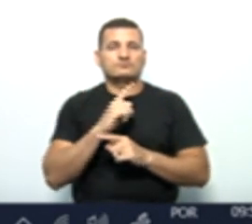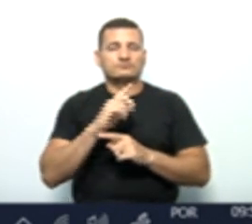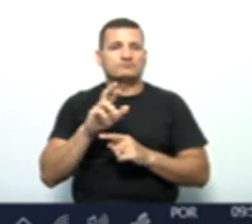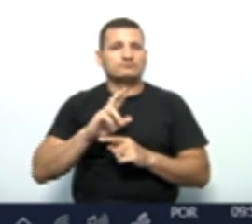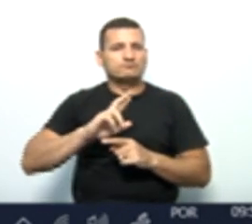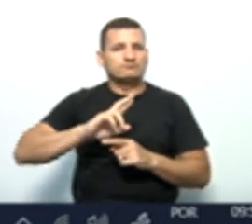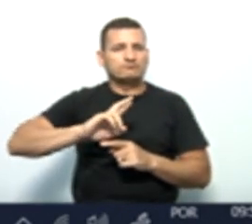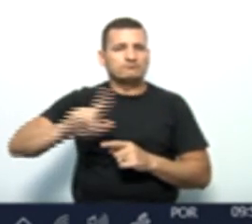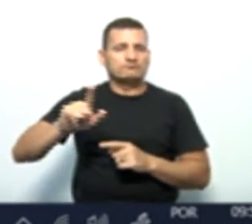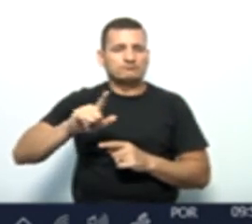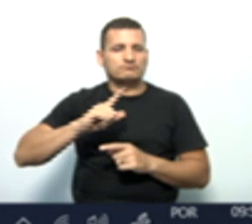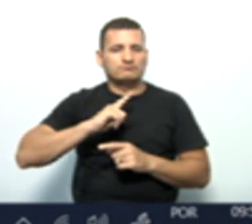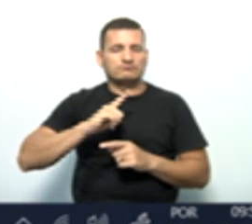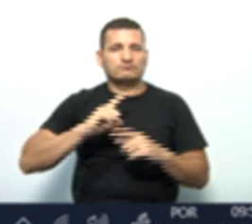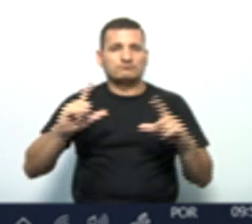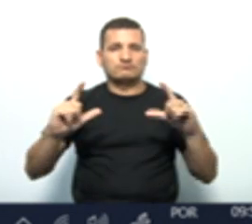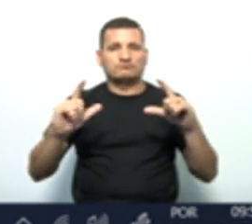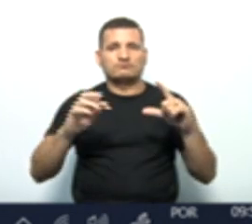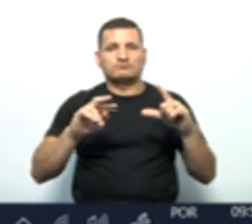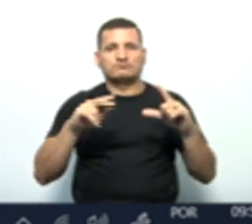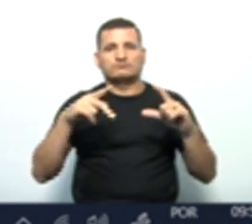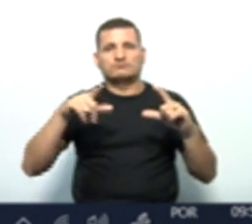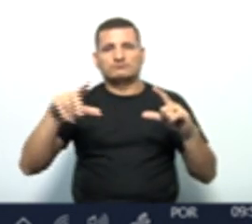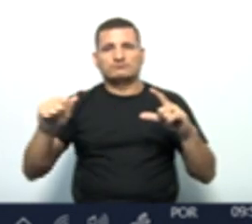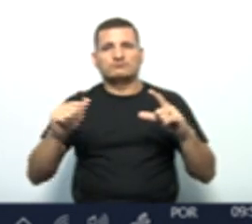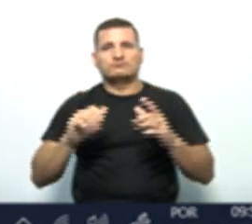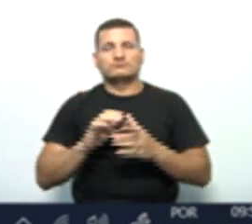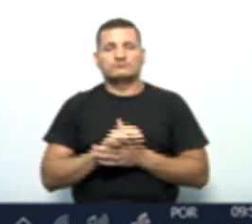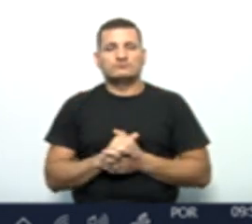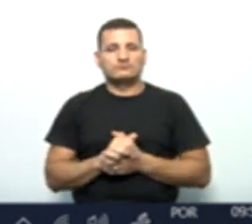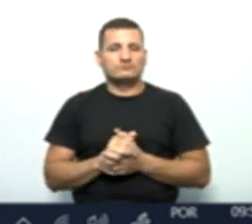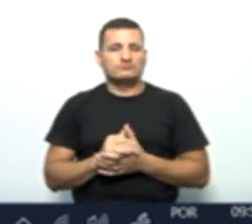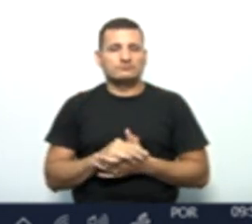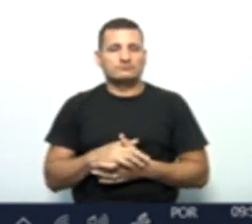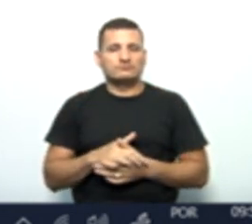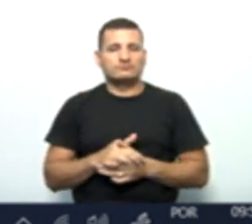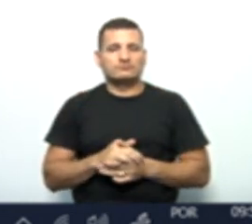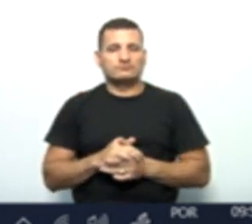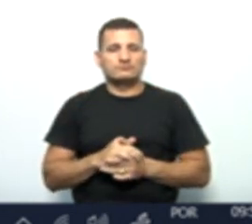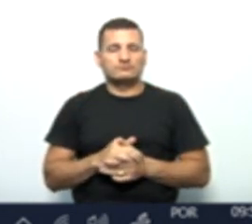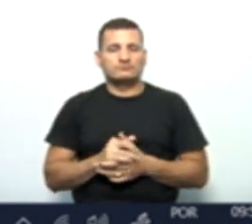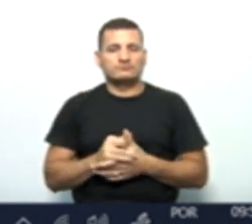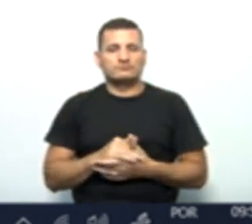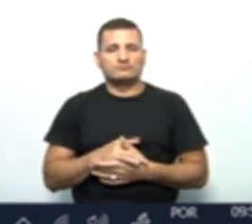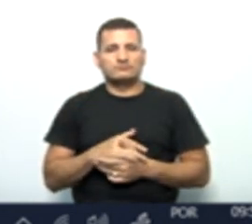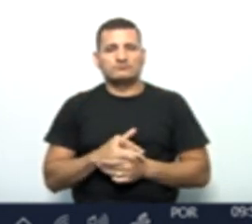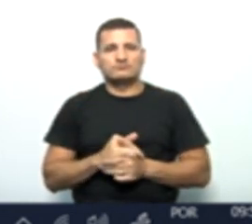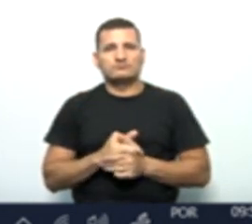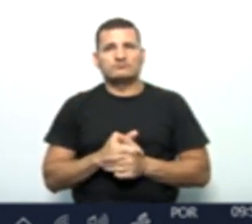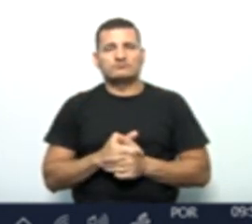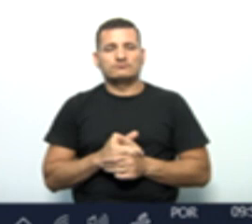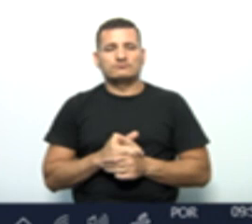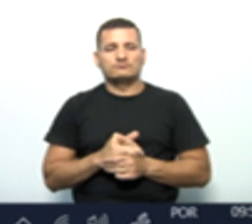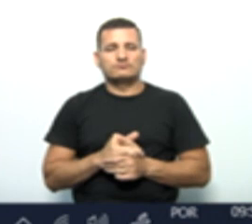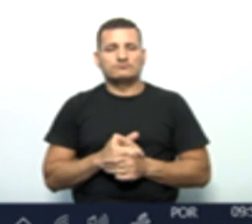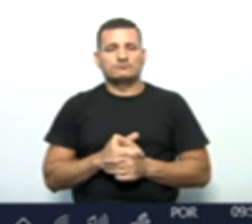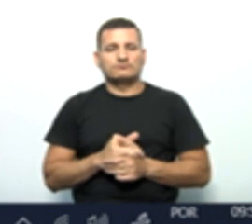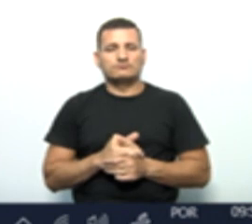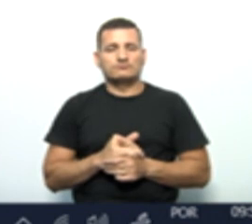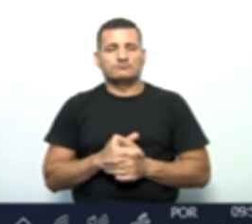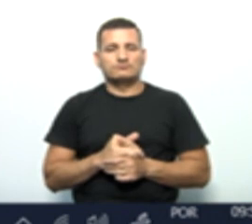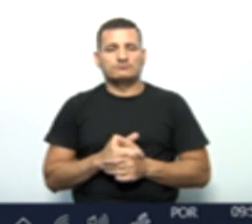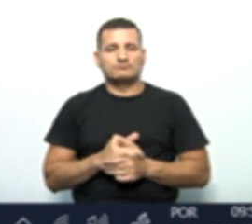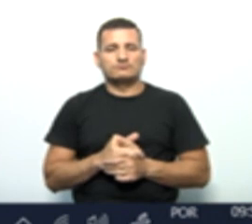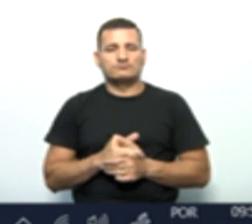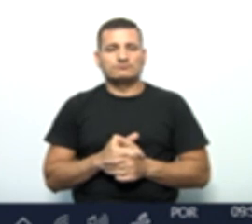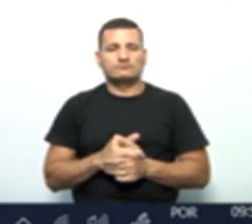diferença da tupla. Bem resumidamente, professor, o que é que a gente está fazendo? Qual é a intenção